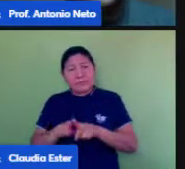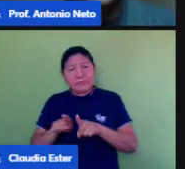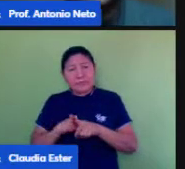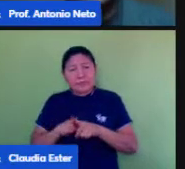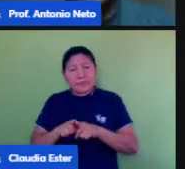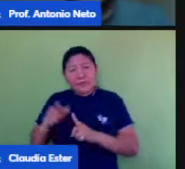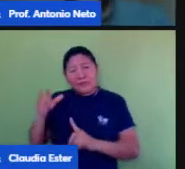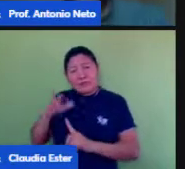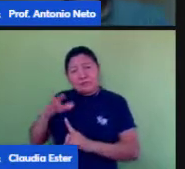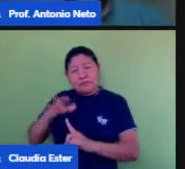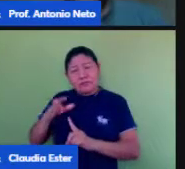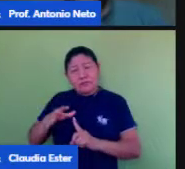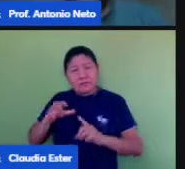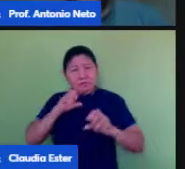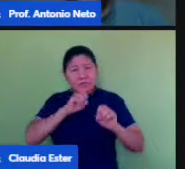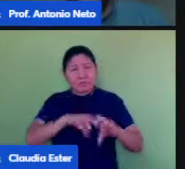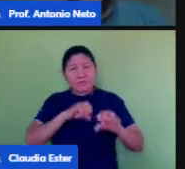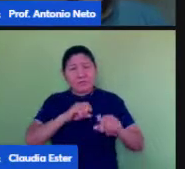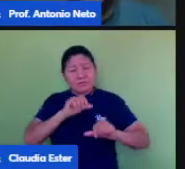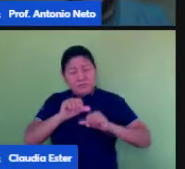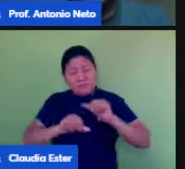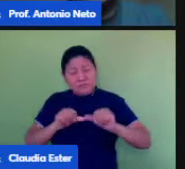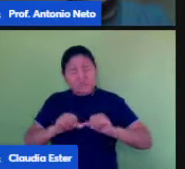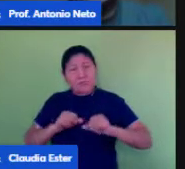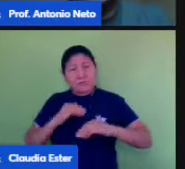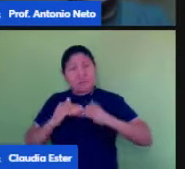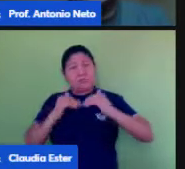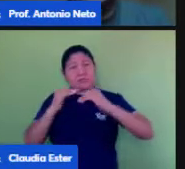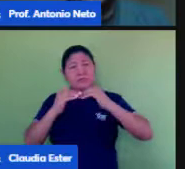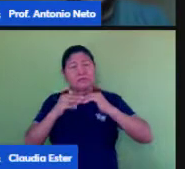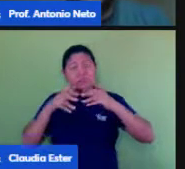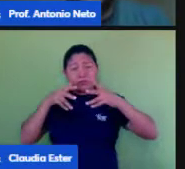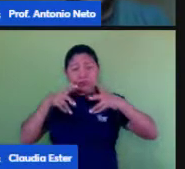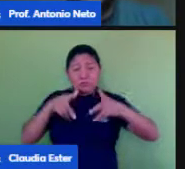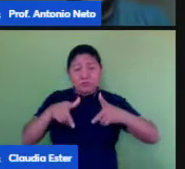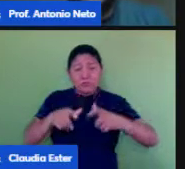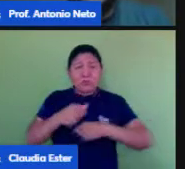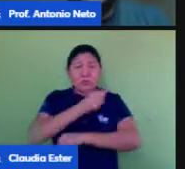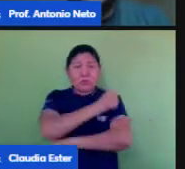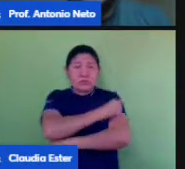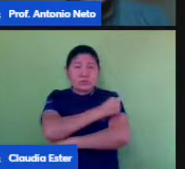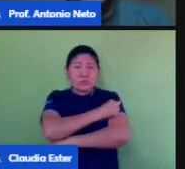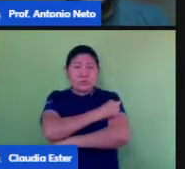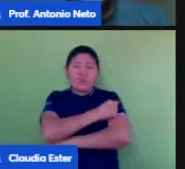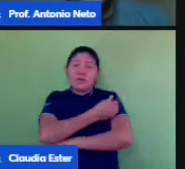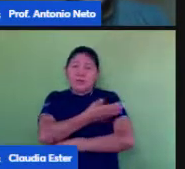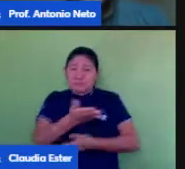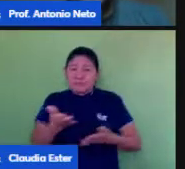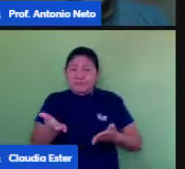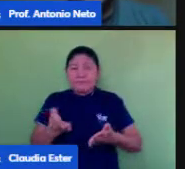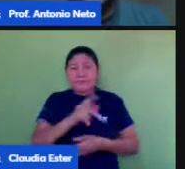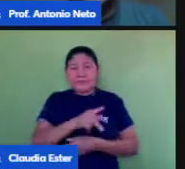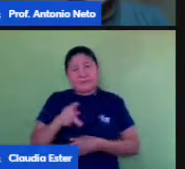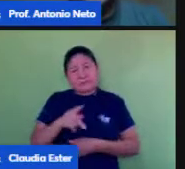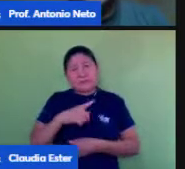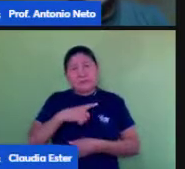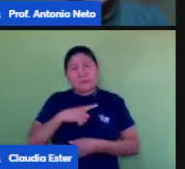de forma progressiva com todos. Então, essa sugestão fica a critério de vocês, como vai